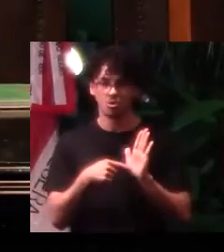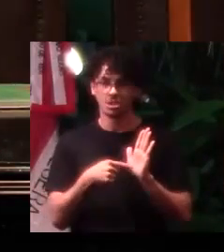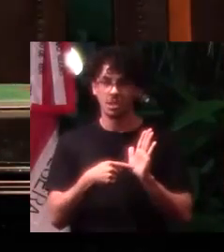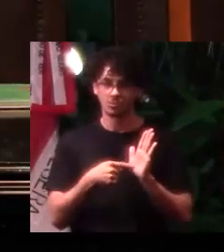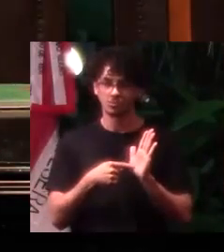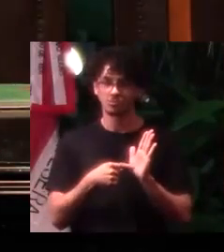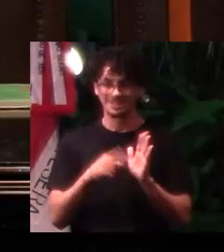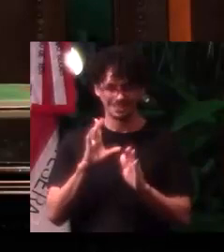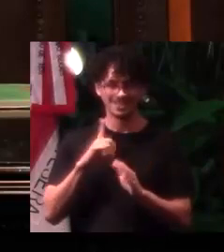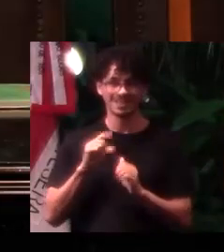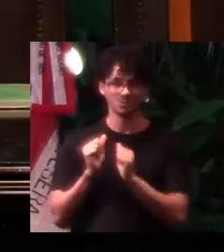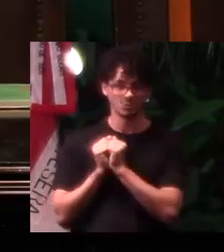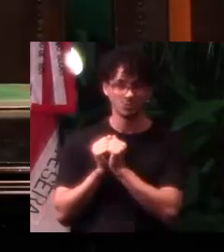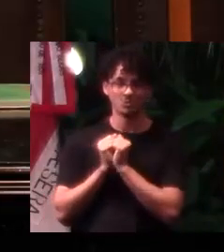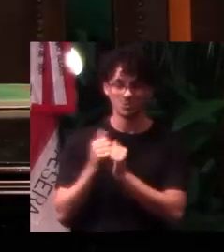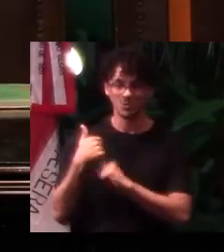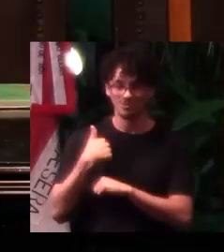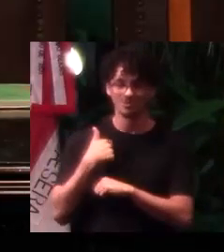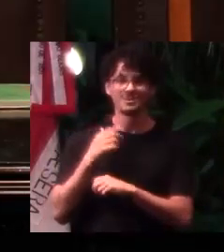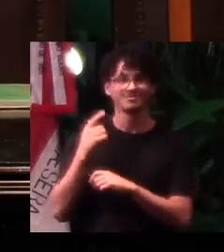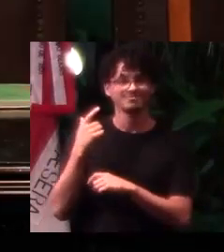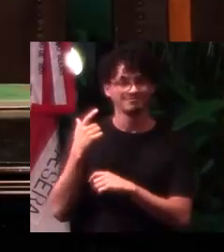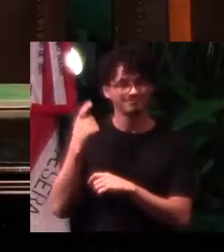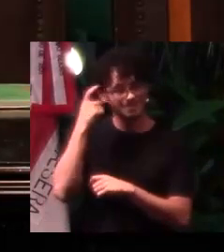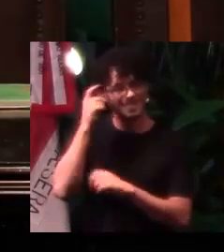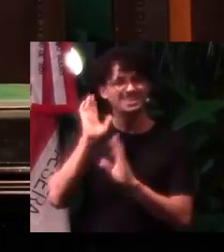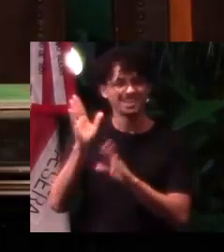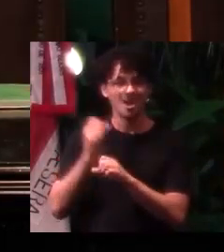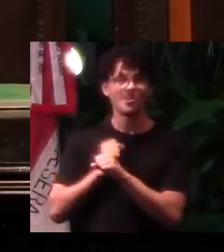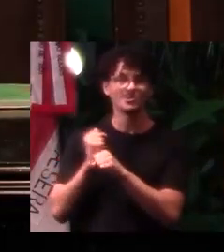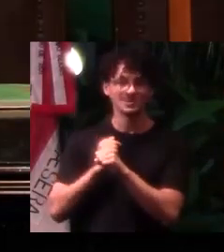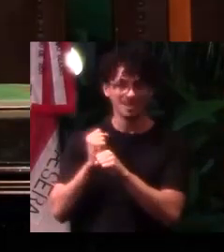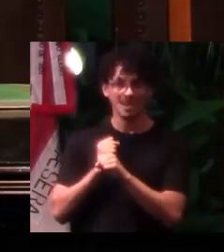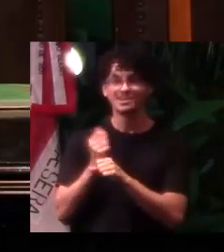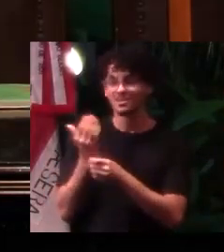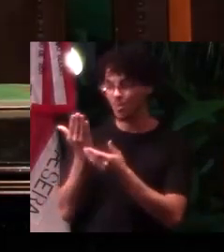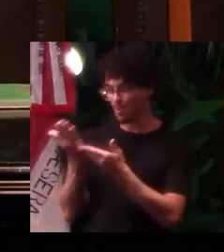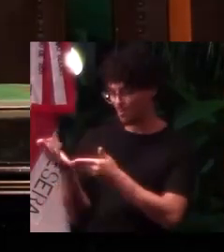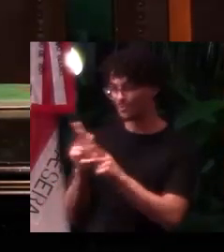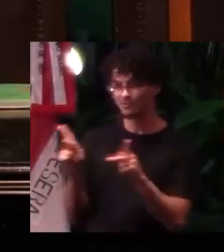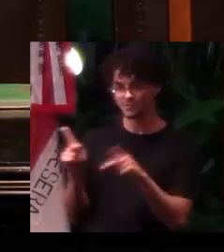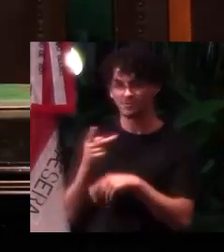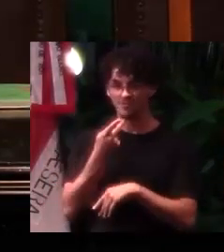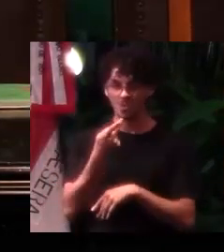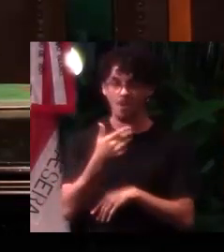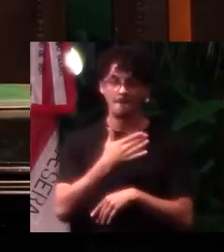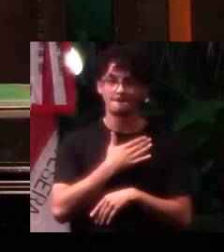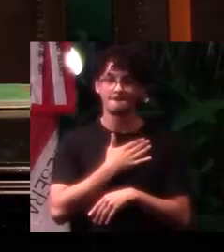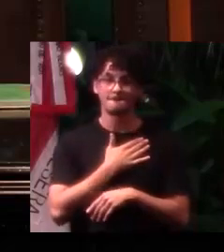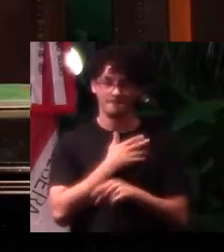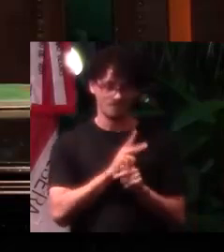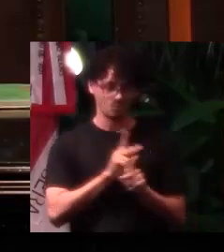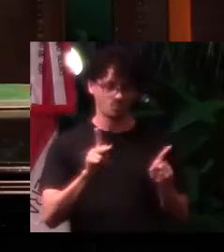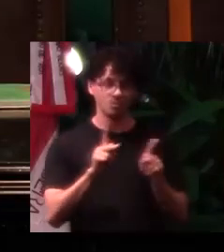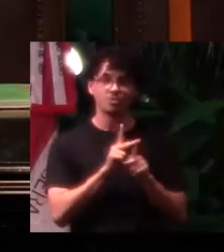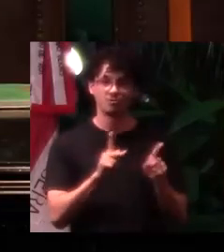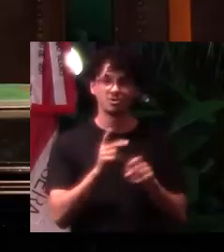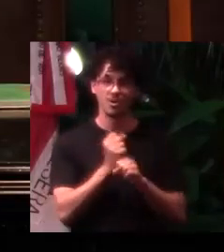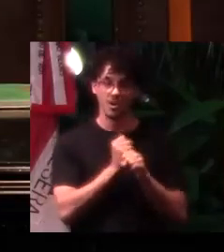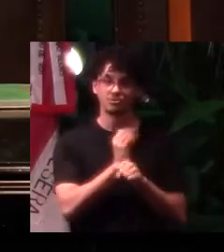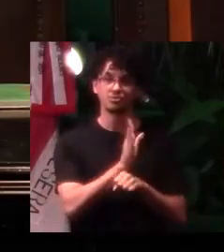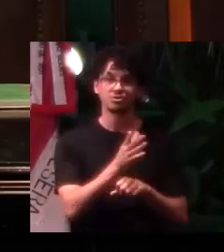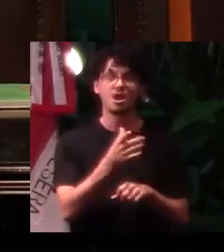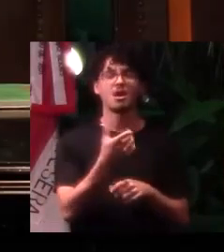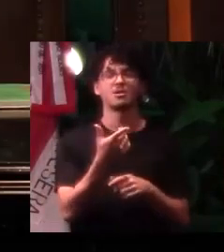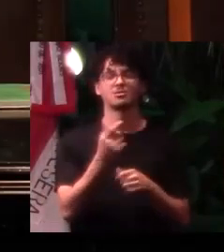caminha comigo já há alguns anos. O professor fez referência aqui à minha atuação como professor, né? Eu dei aula